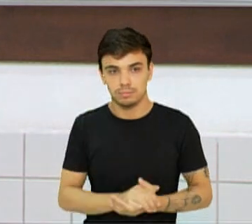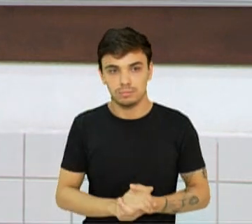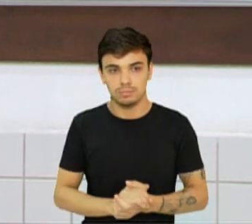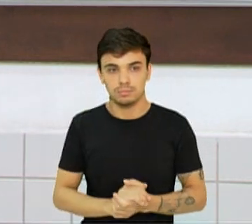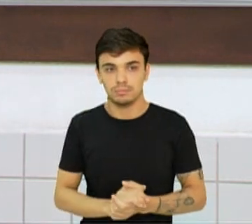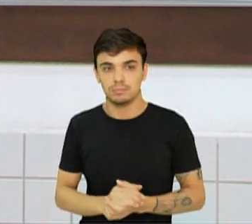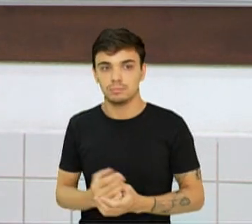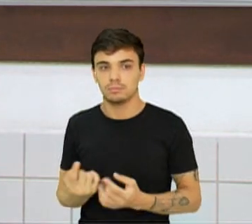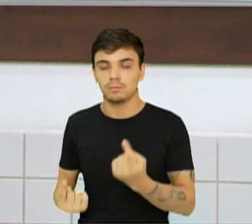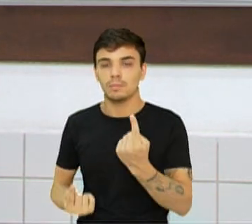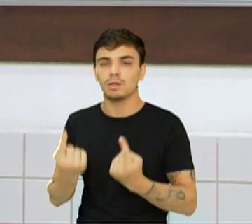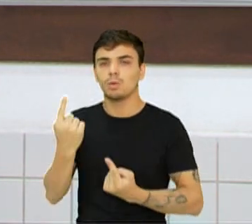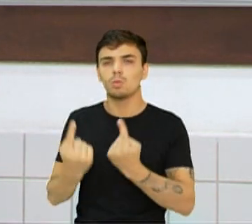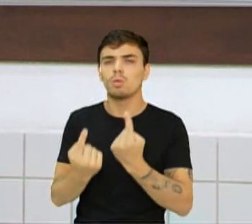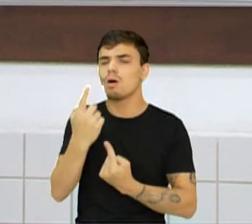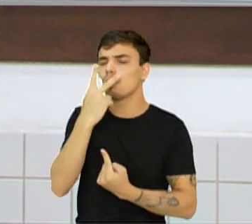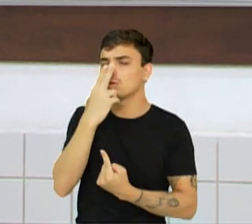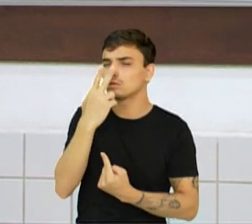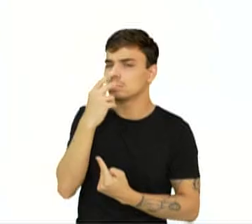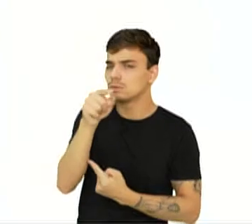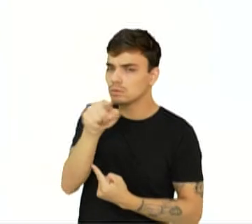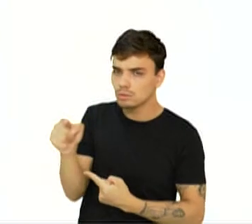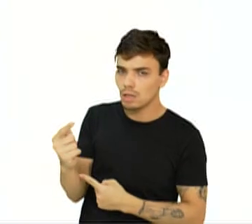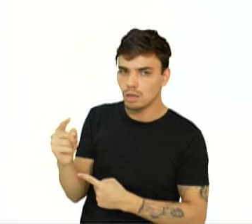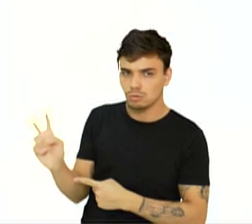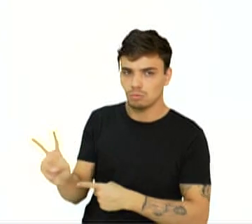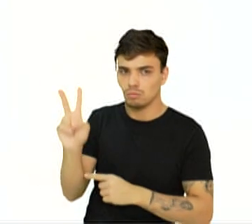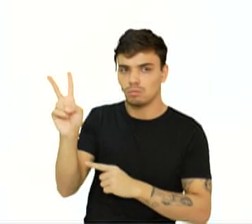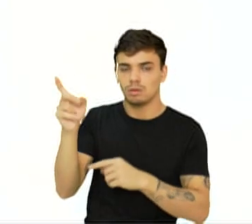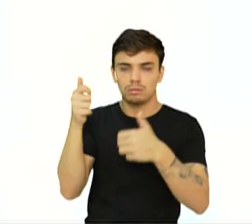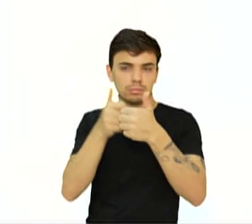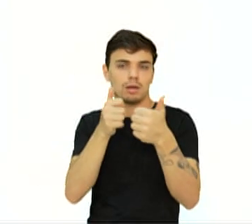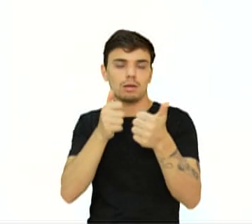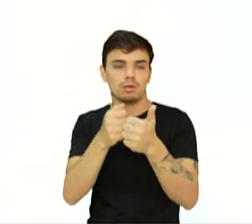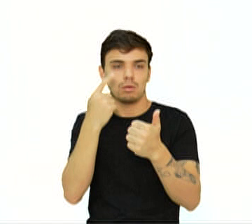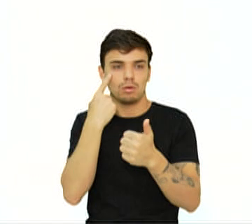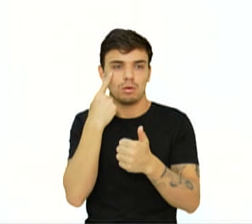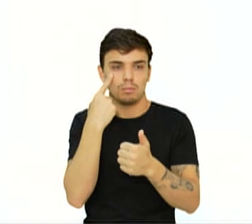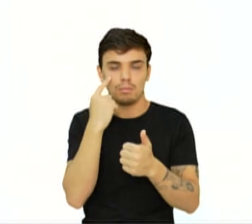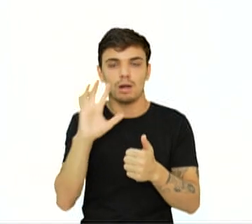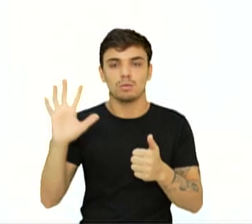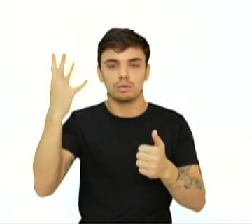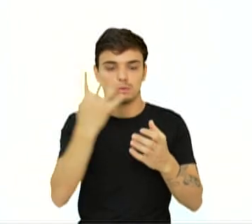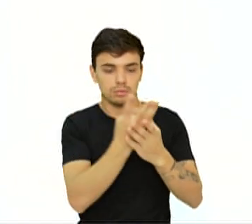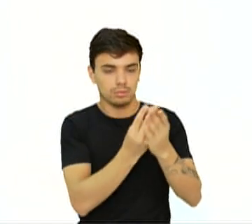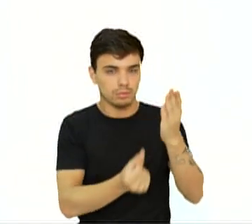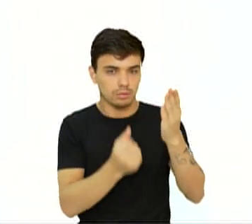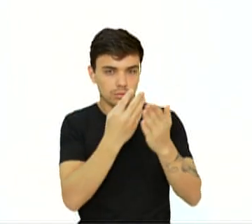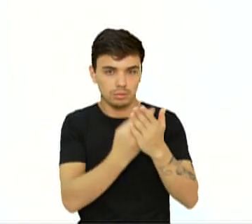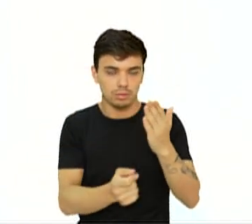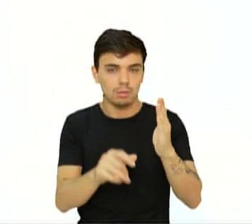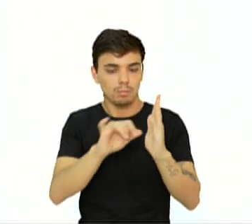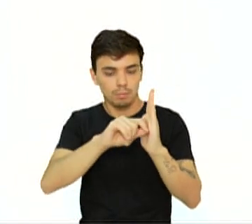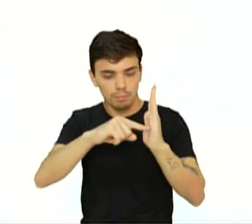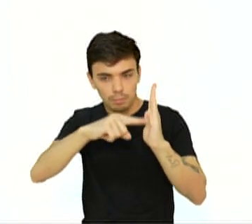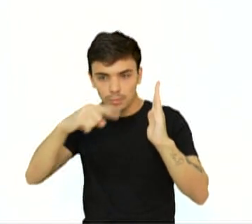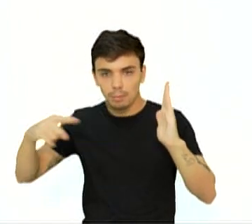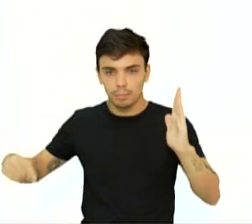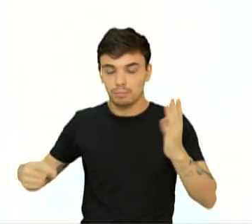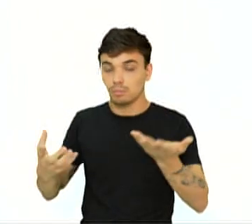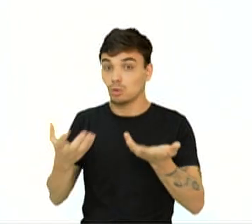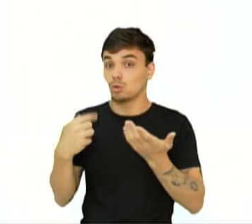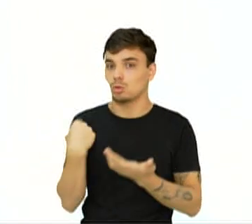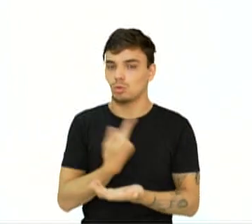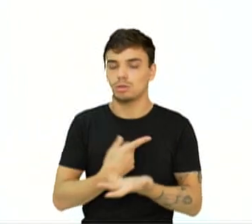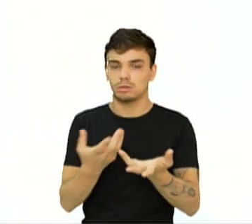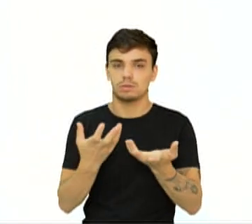Qual deve ser o valor aproximado do capacitor em Faraday para ocorrer filtragem do sinal desejado? Nós queremos que o sinal fique